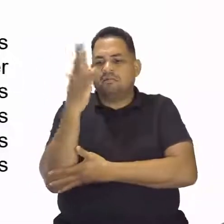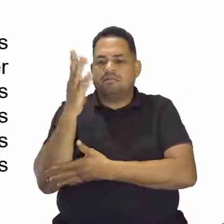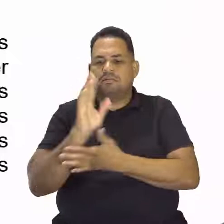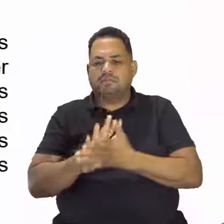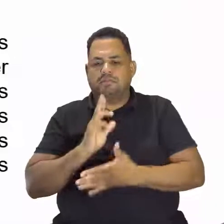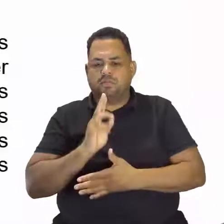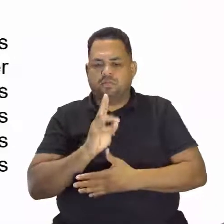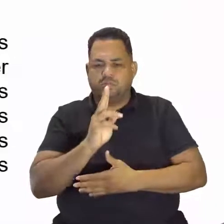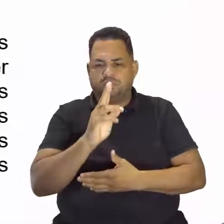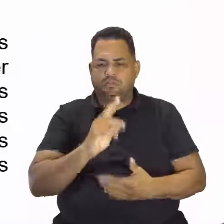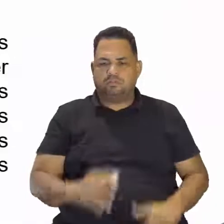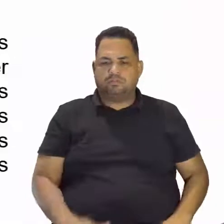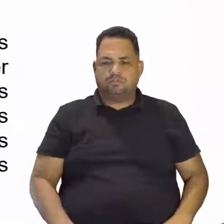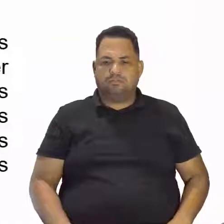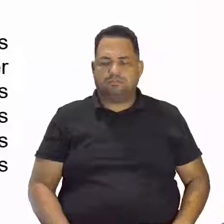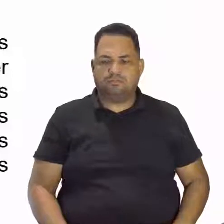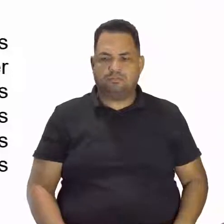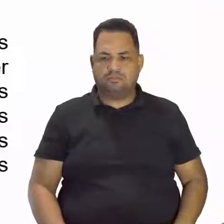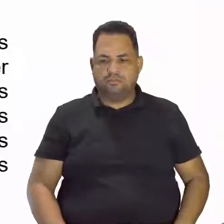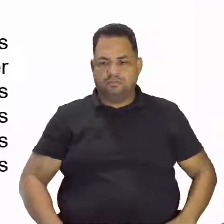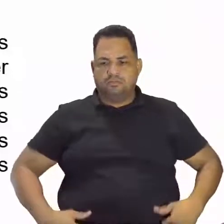aí, né?